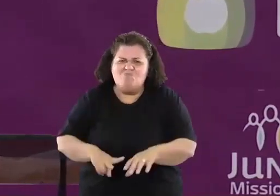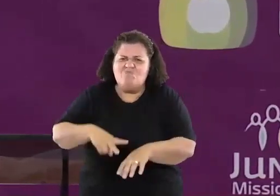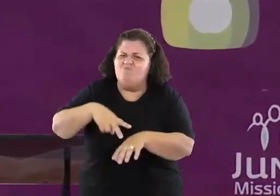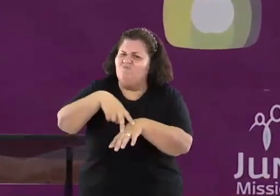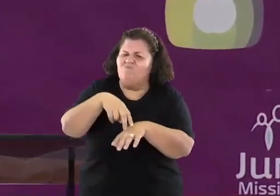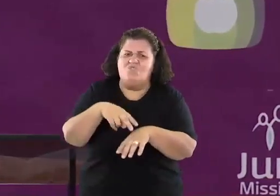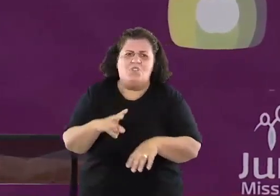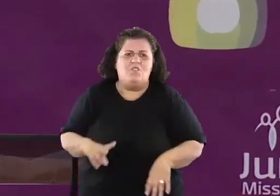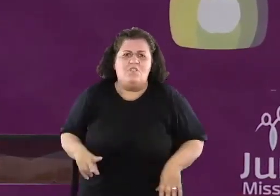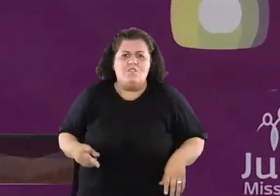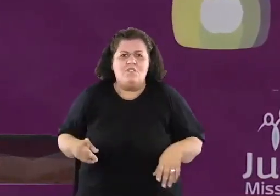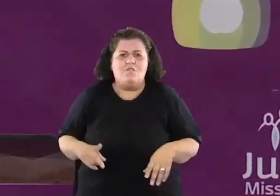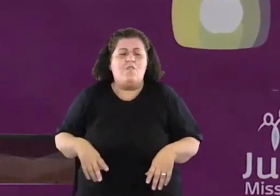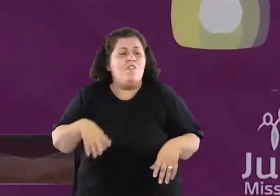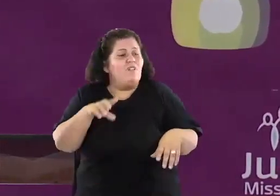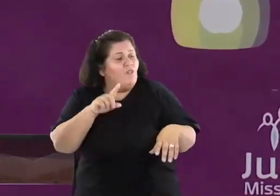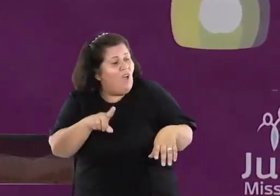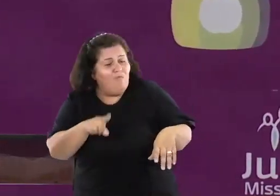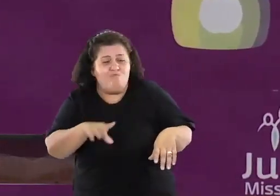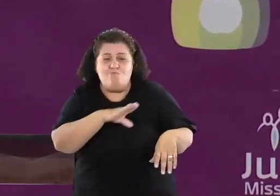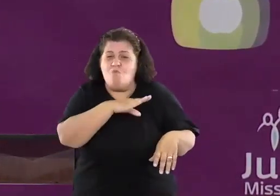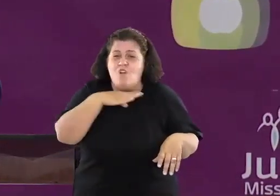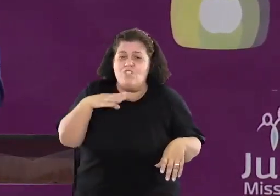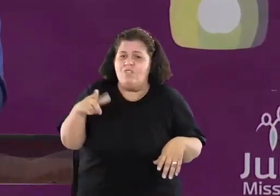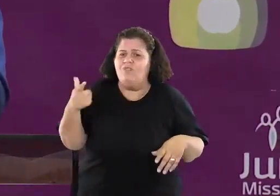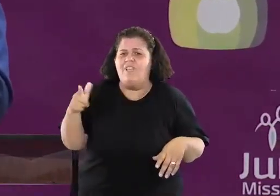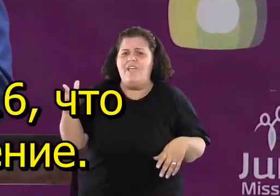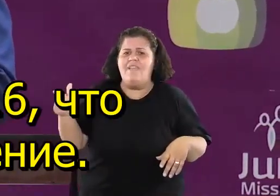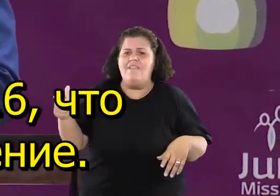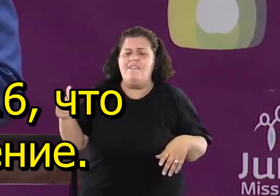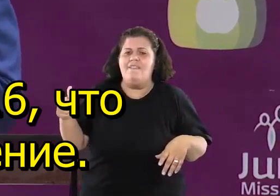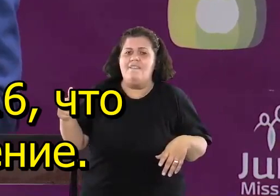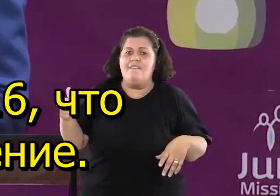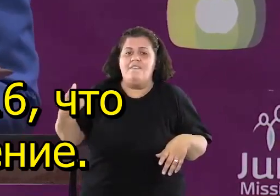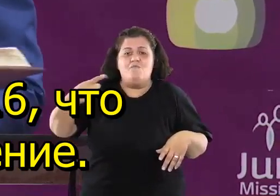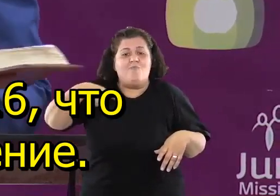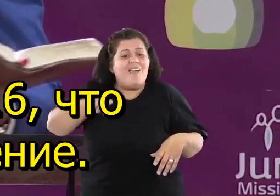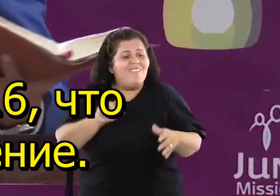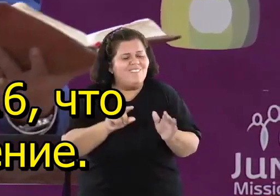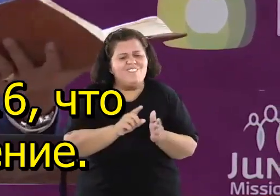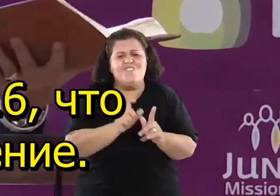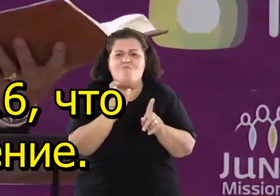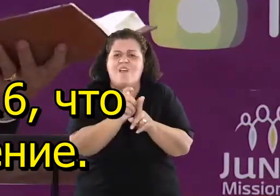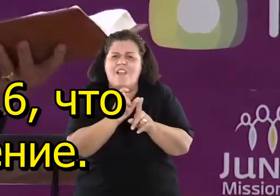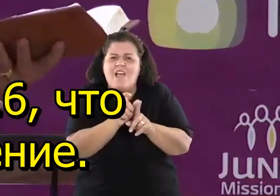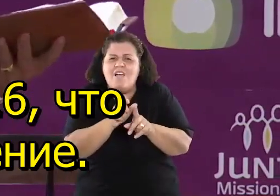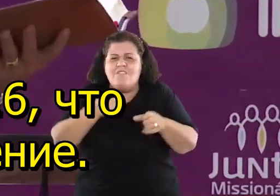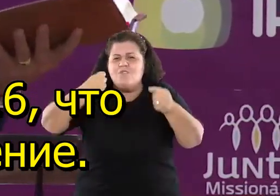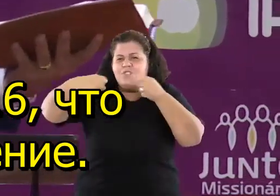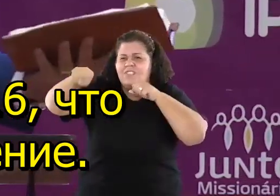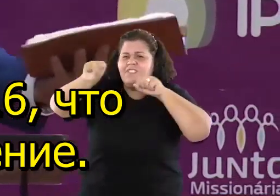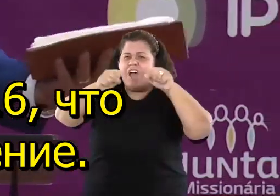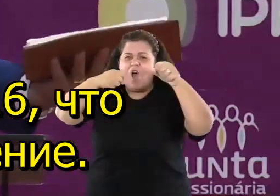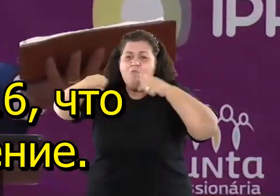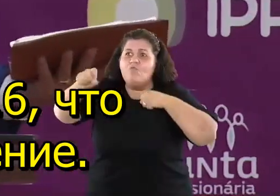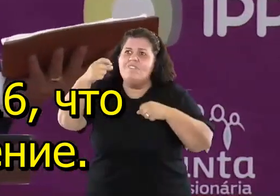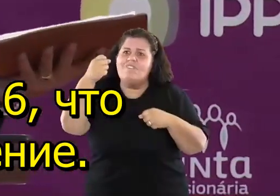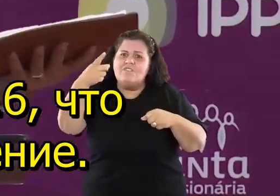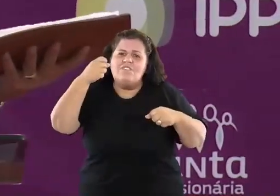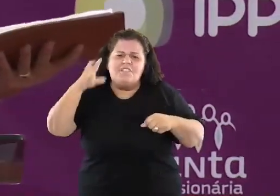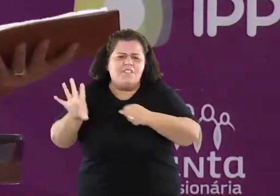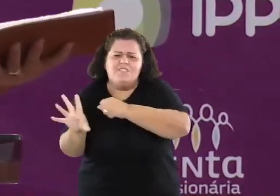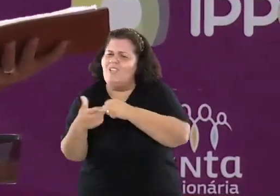suas garras, detendo o Filho de Deus. Mas diz a Escritura no Salmo 16, que não veria corrupção.